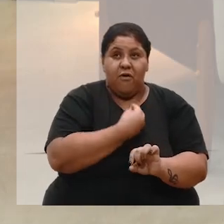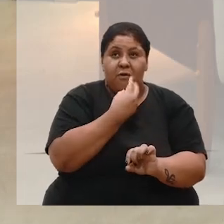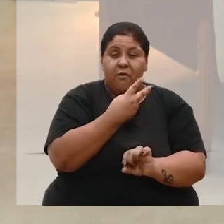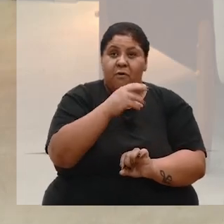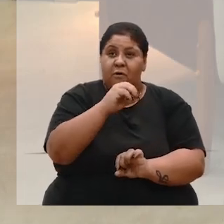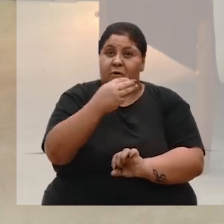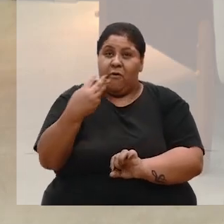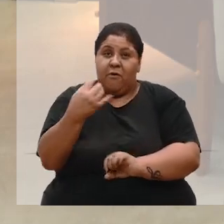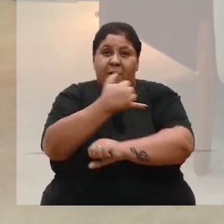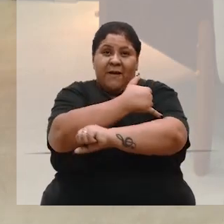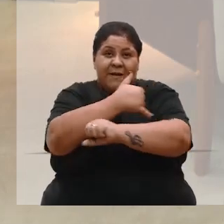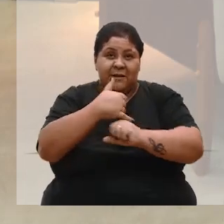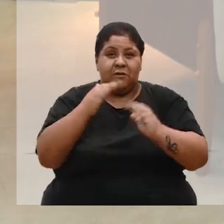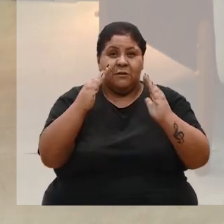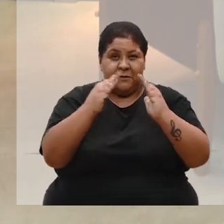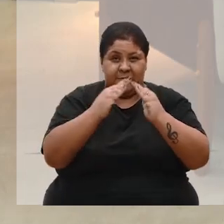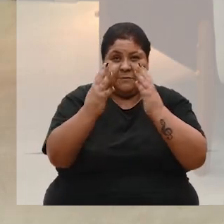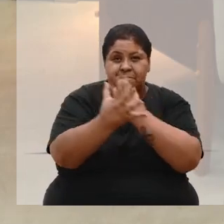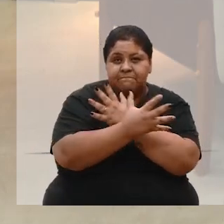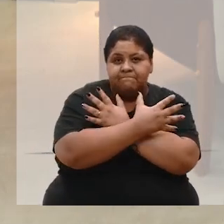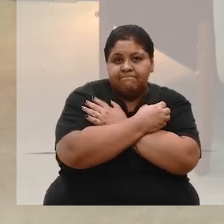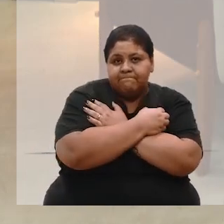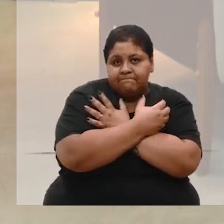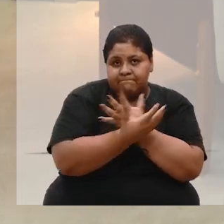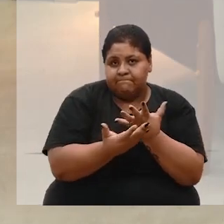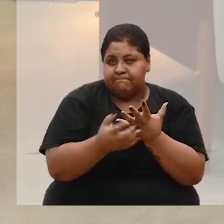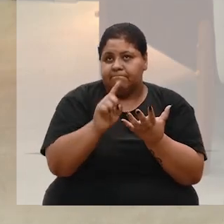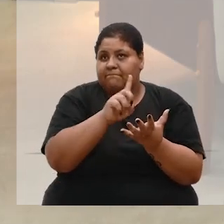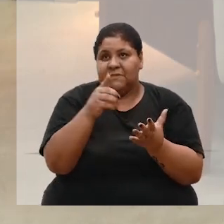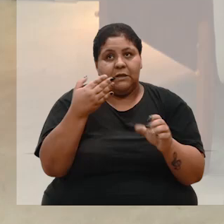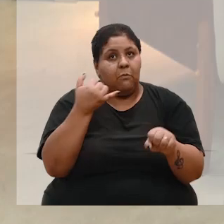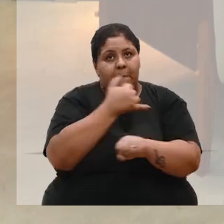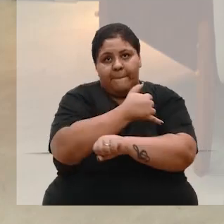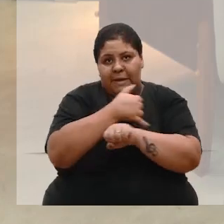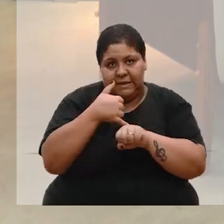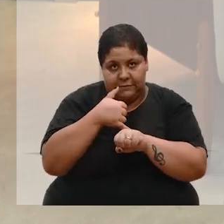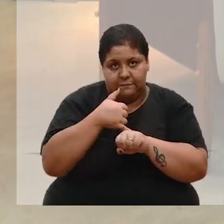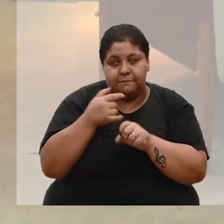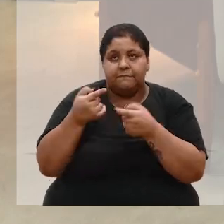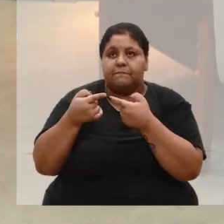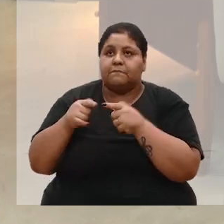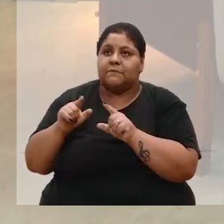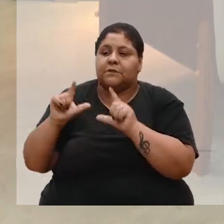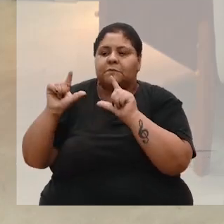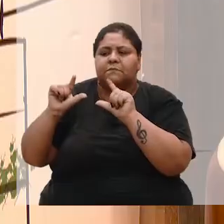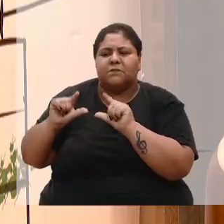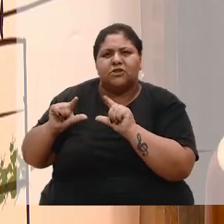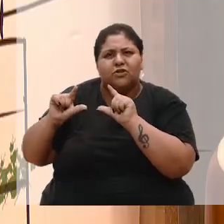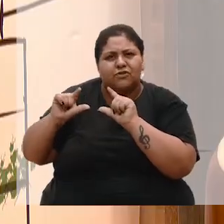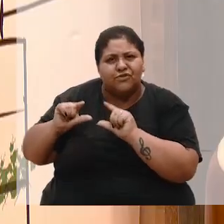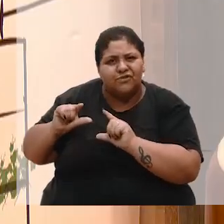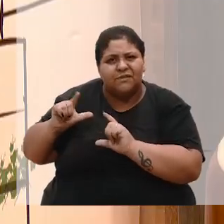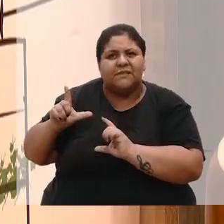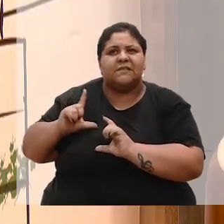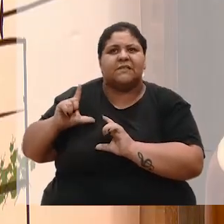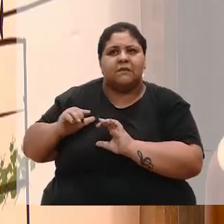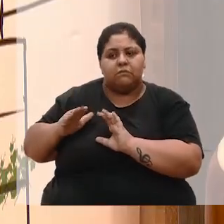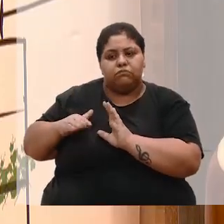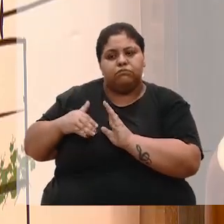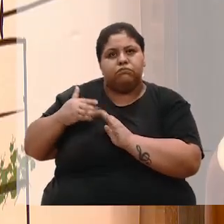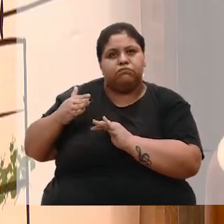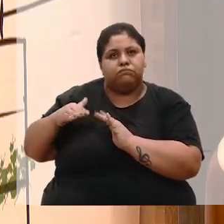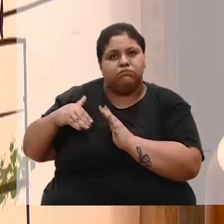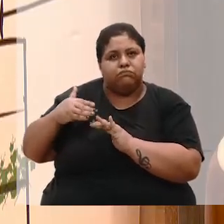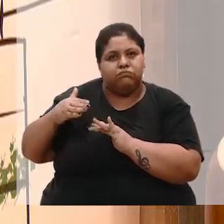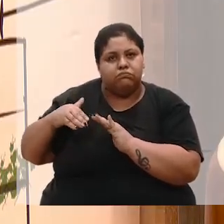pessoas que passaram pela casa de acolhimento, elas não passam. Mas ela ameniza. E a gente tem que dar um passo e virar uma